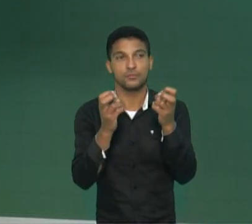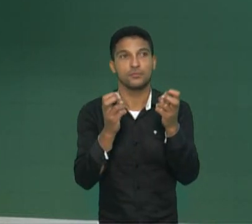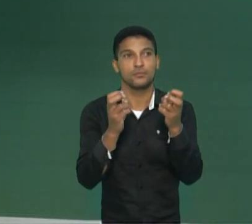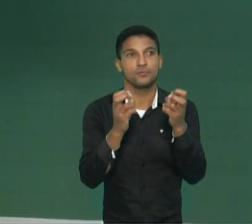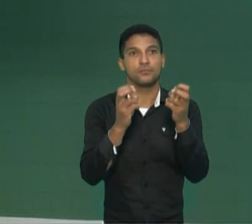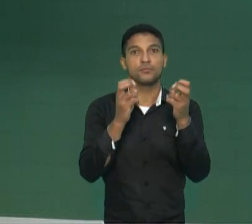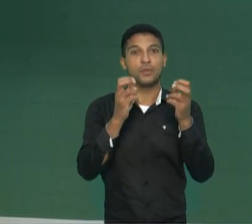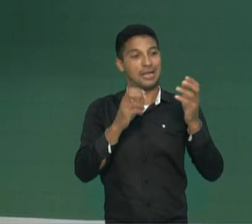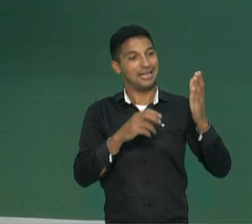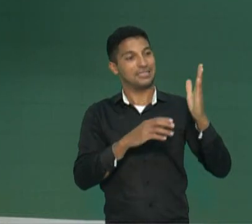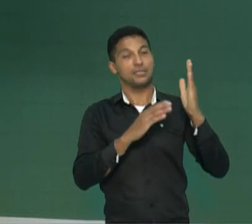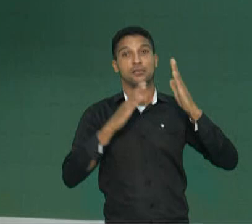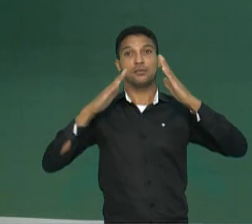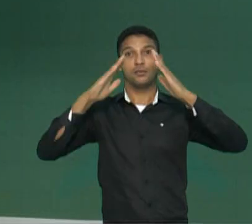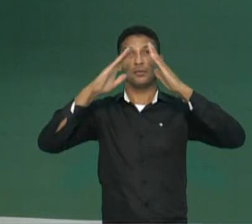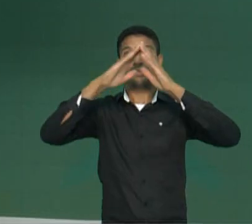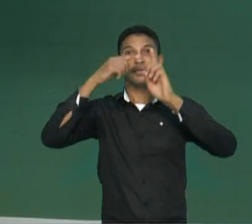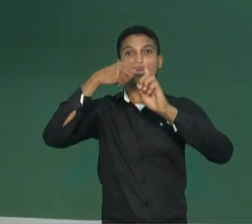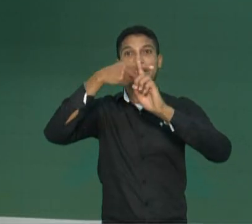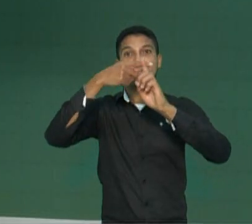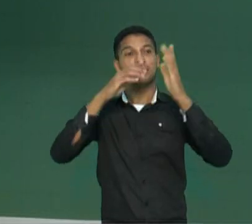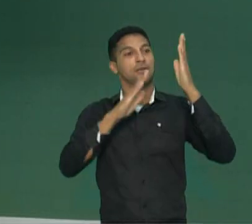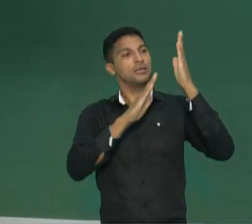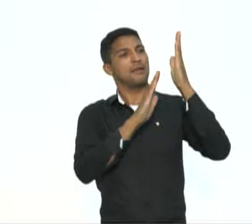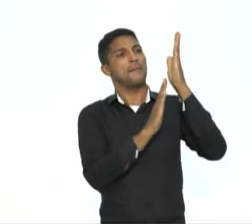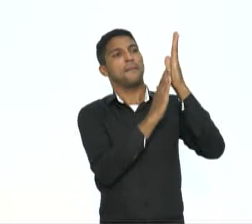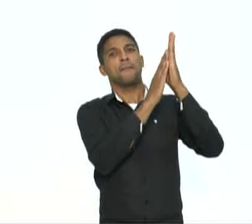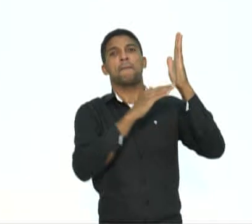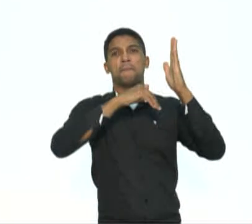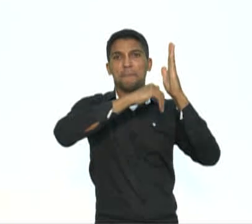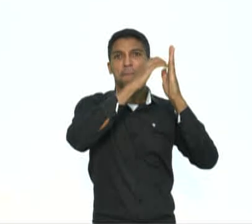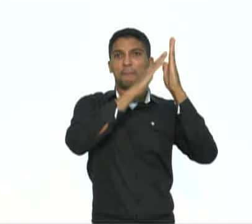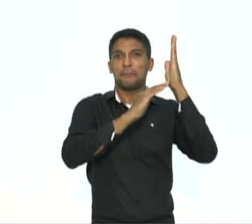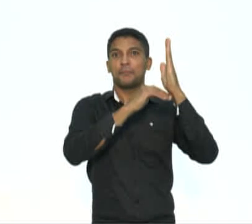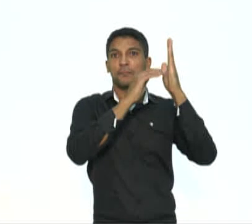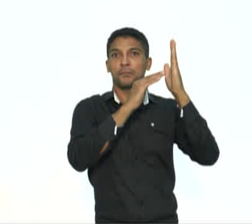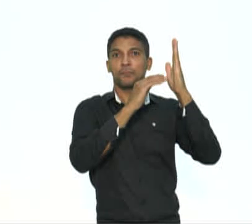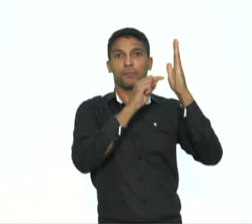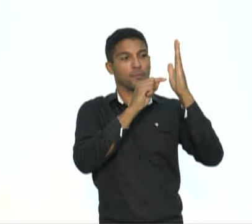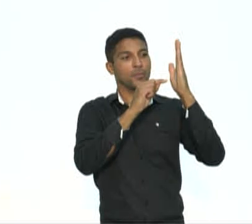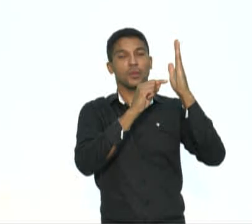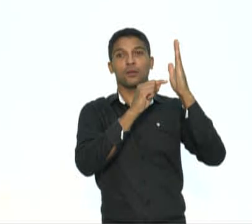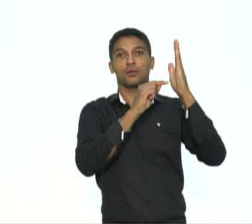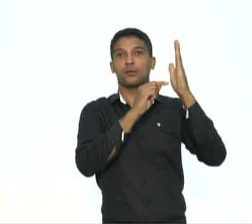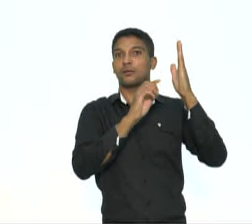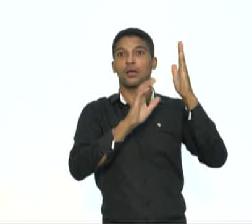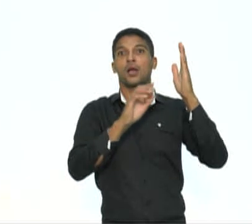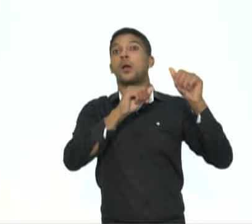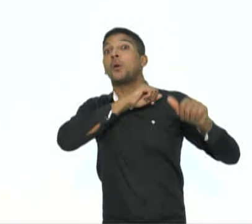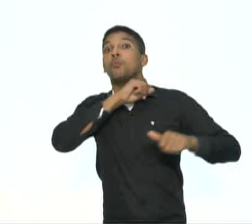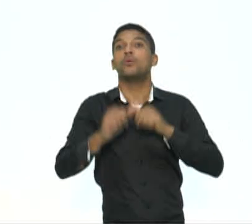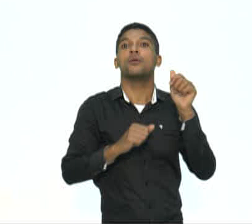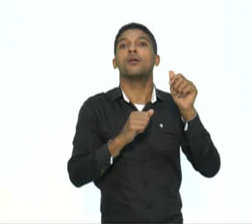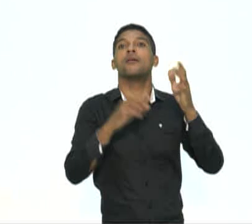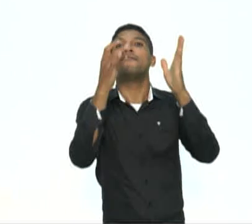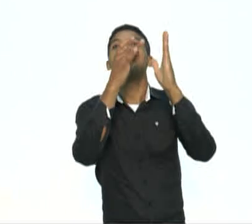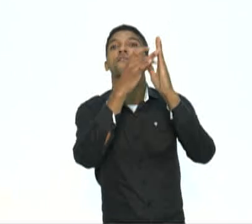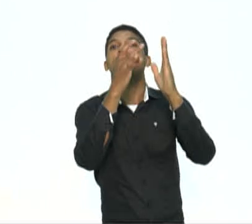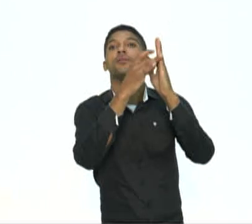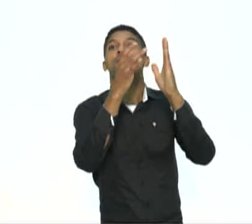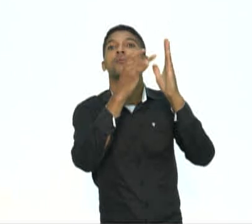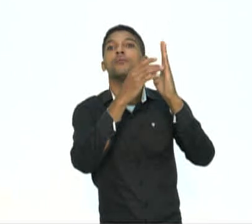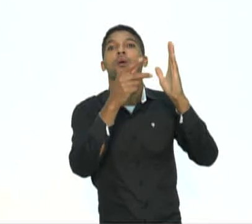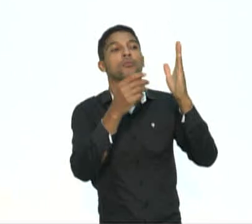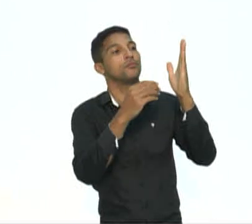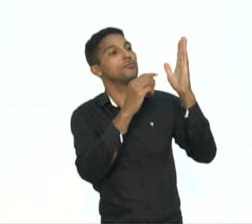as paredes das igrejas. Tá? Na pintura religiosa, ocorre a difusão das pinturas sobre madeira. Então, era,